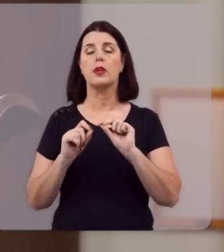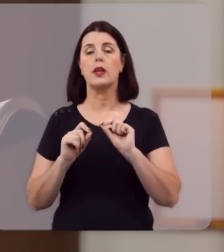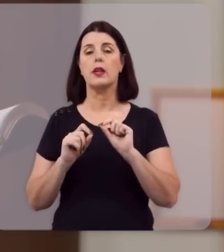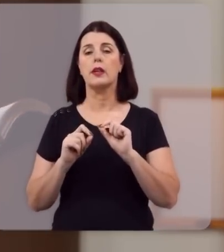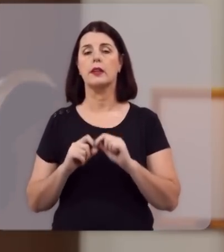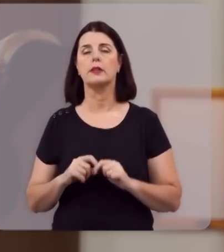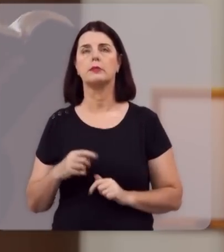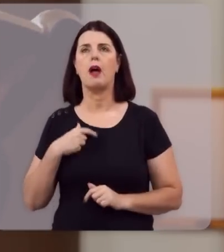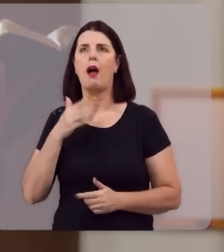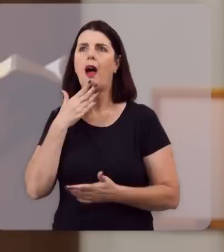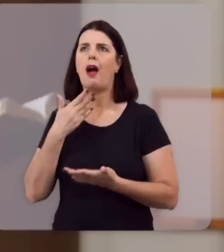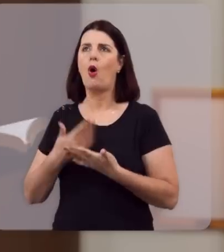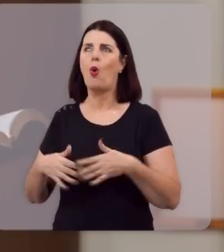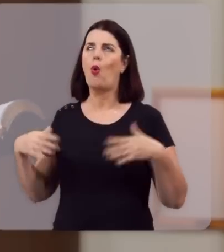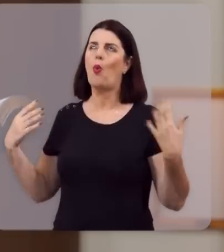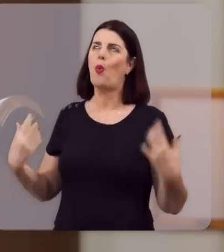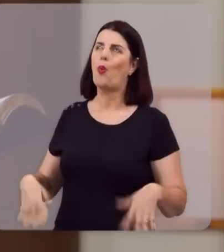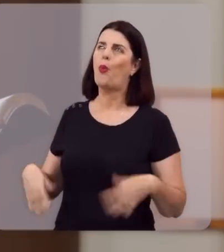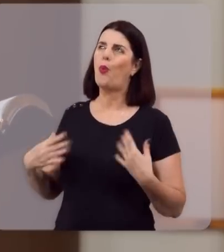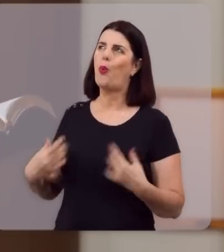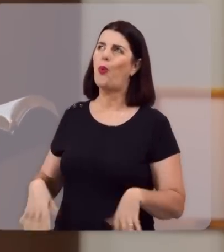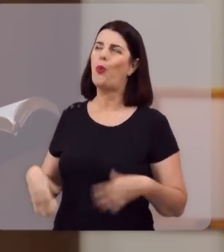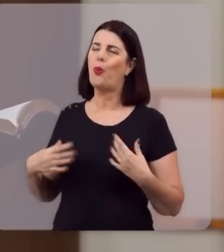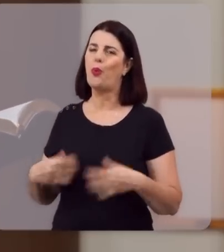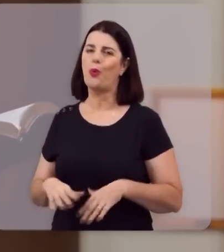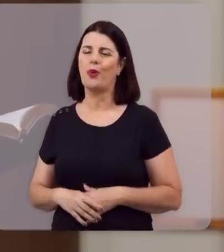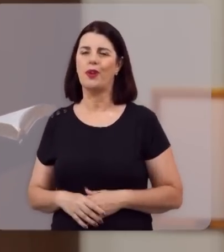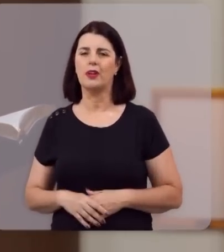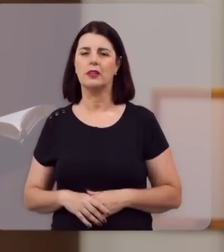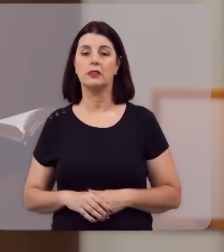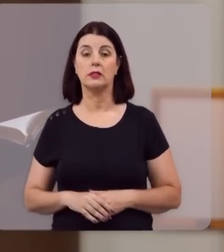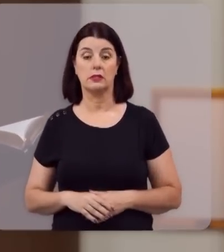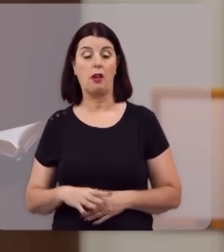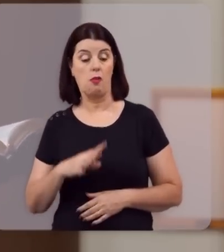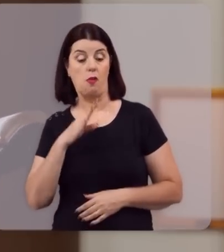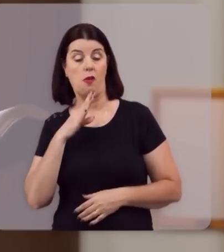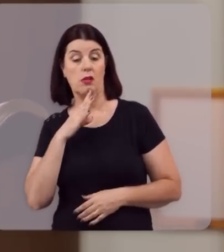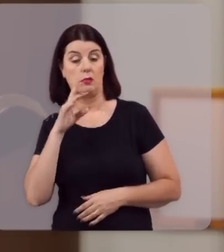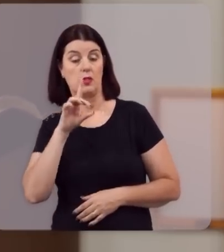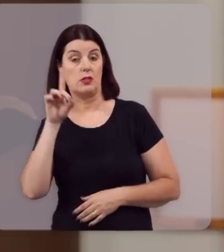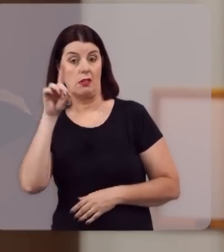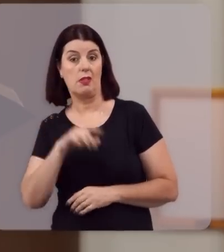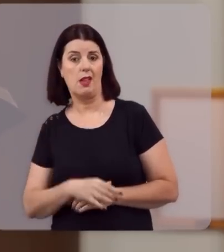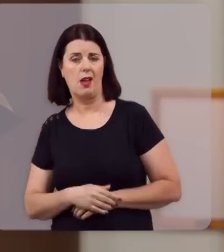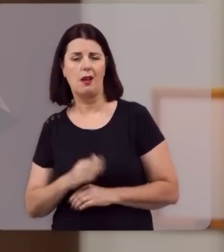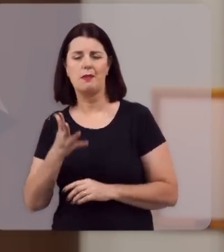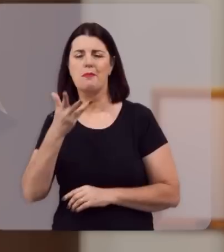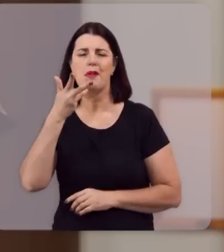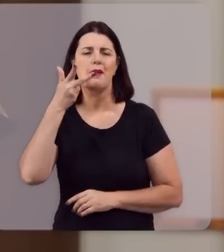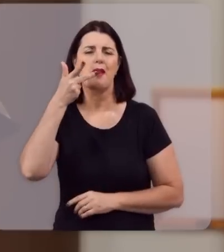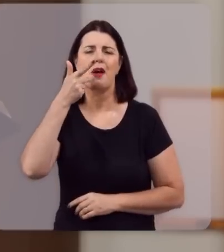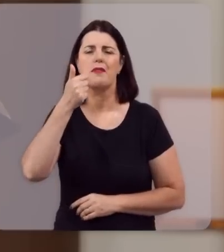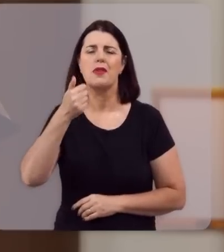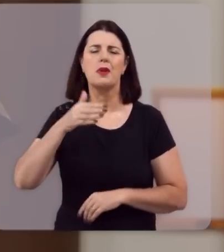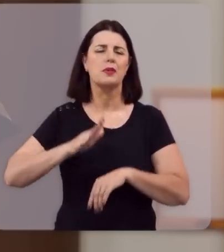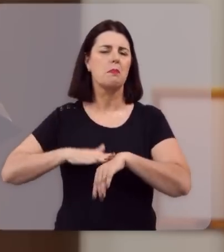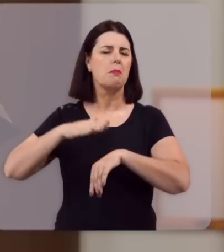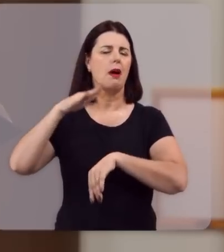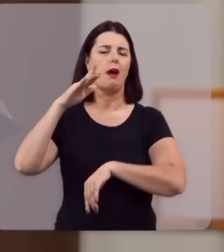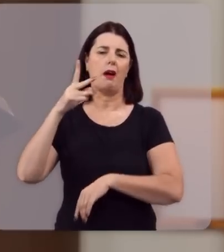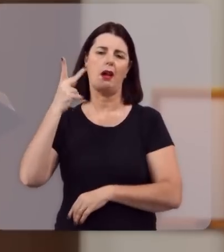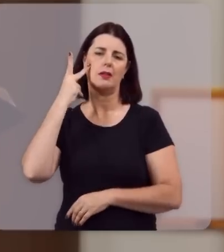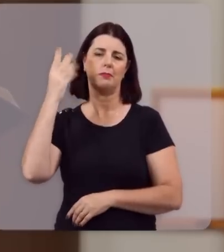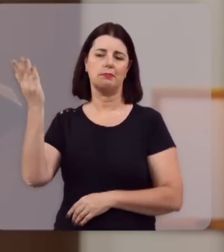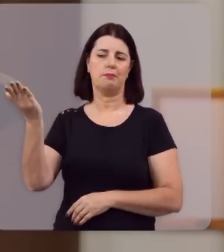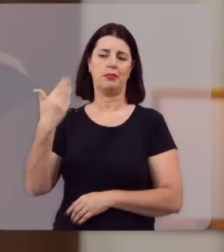com uma espécie de Êxtase do salmista quando escreve tal conhecimento é maravilhoso demais para